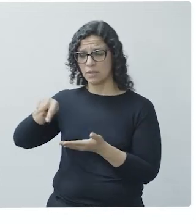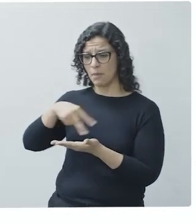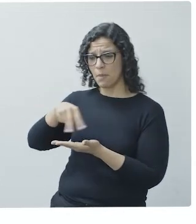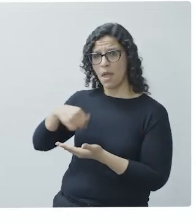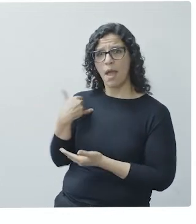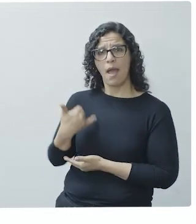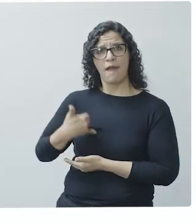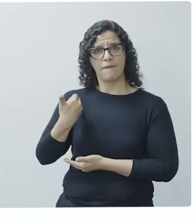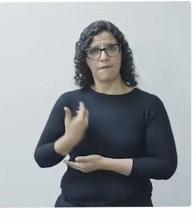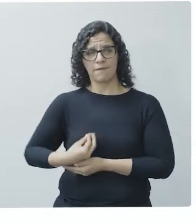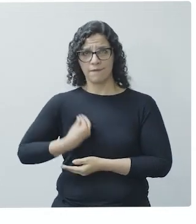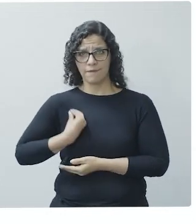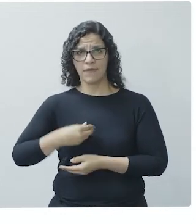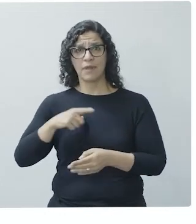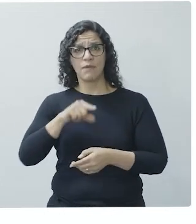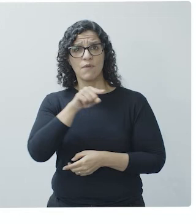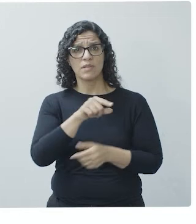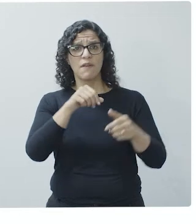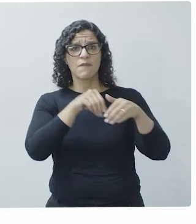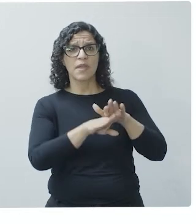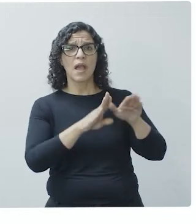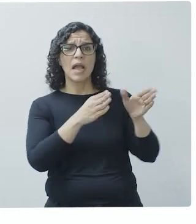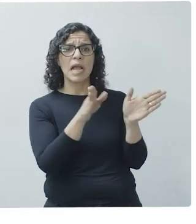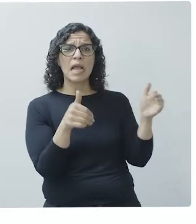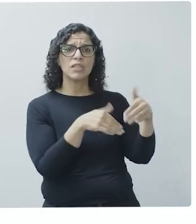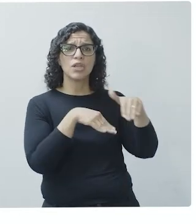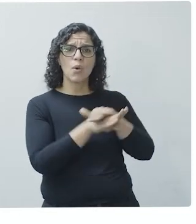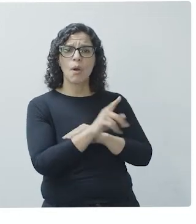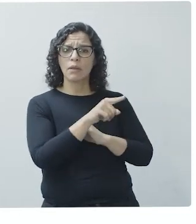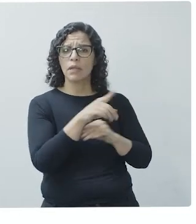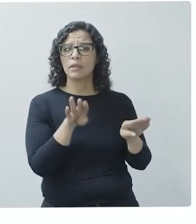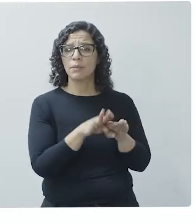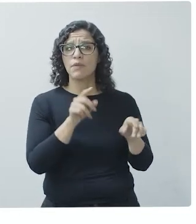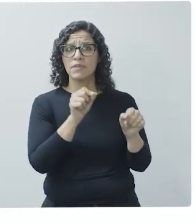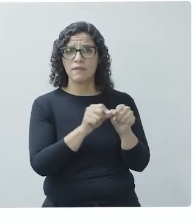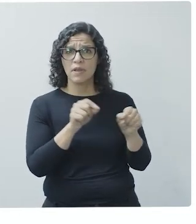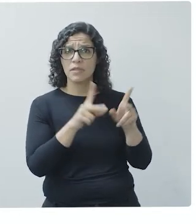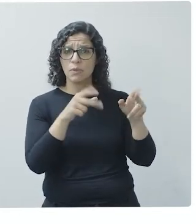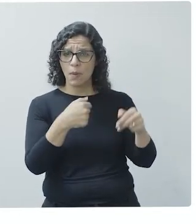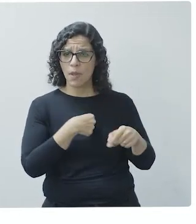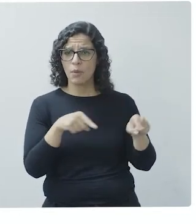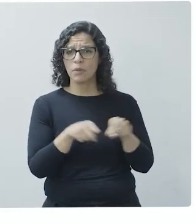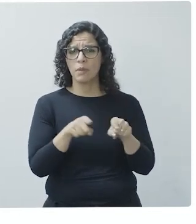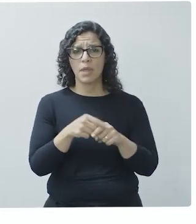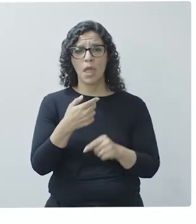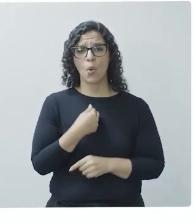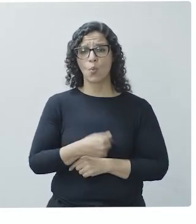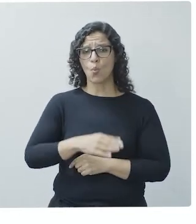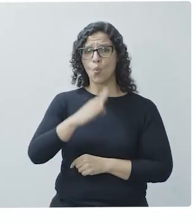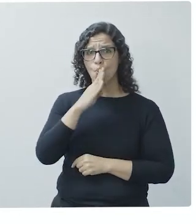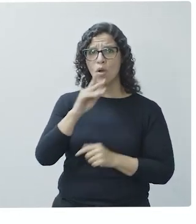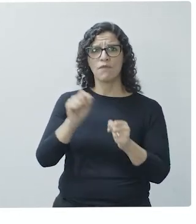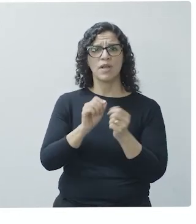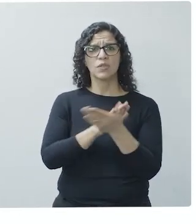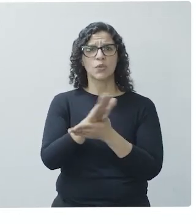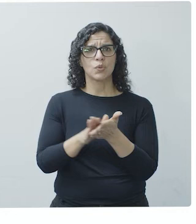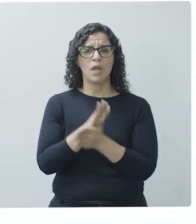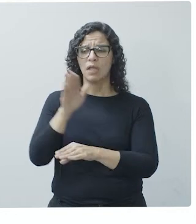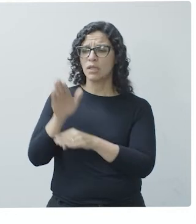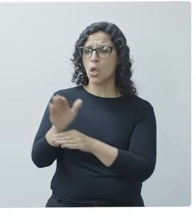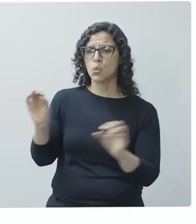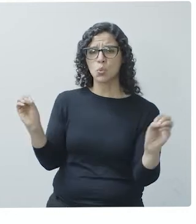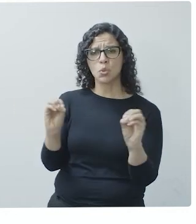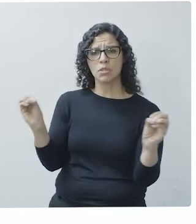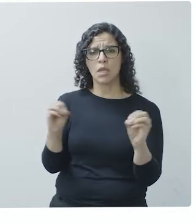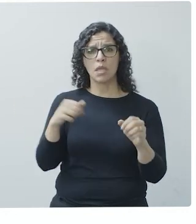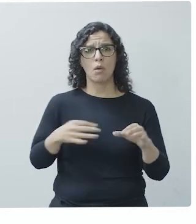vida, enquanto aí ficas na caixinha de costura. Faze como eu, que não abro caminho para ninguém.